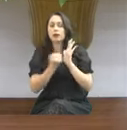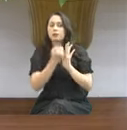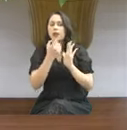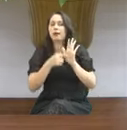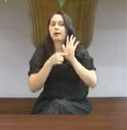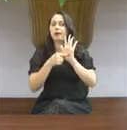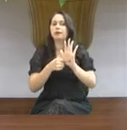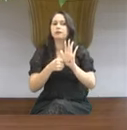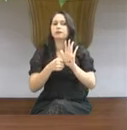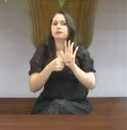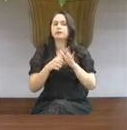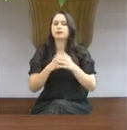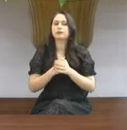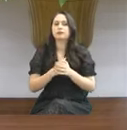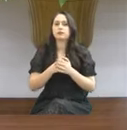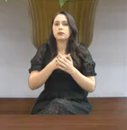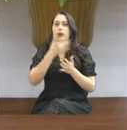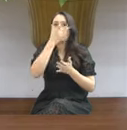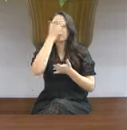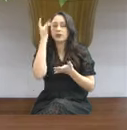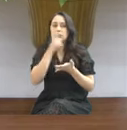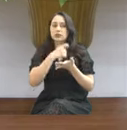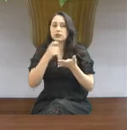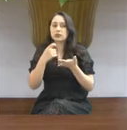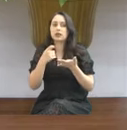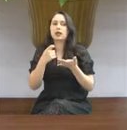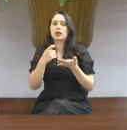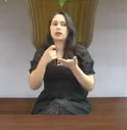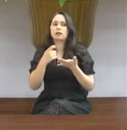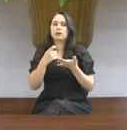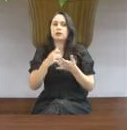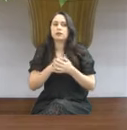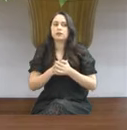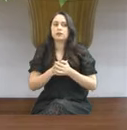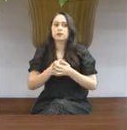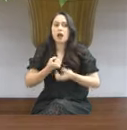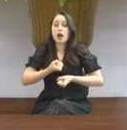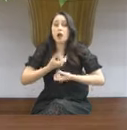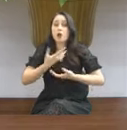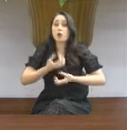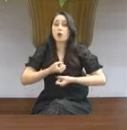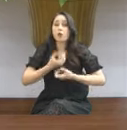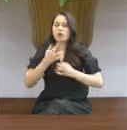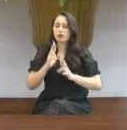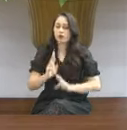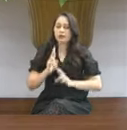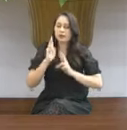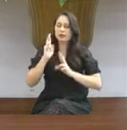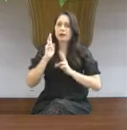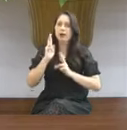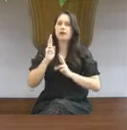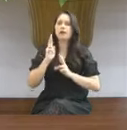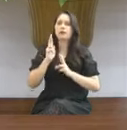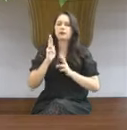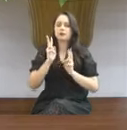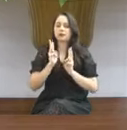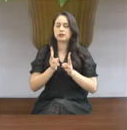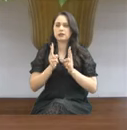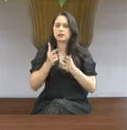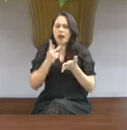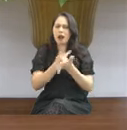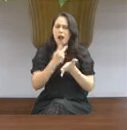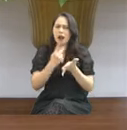diz: guardemos firmes a confiança, a confissão da nossa esperança sem